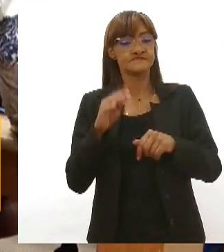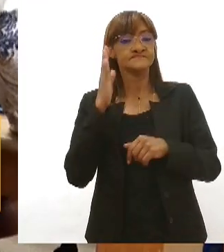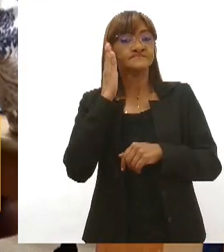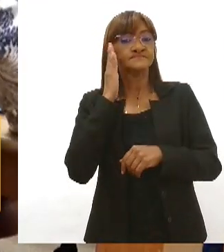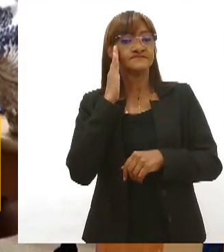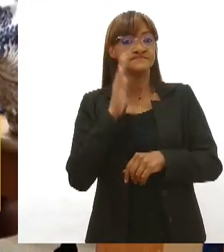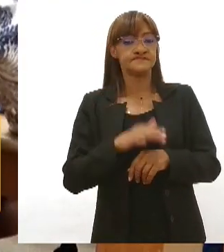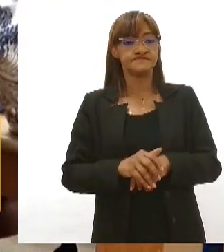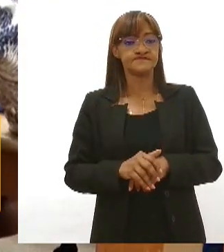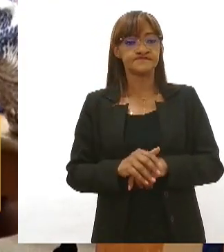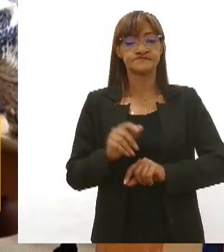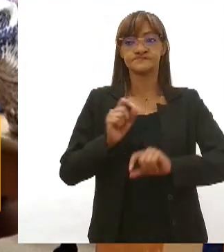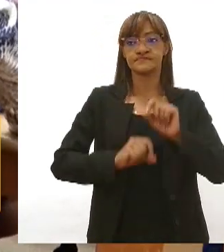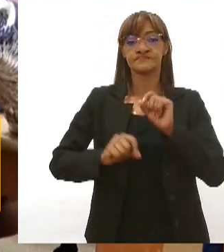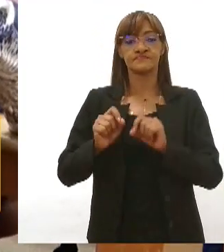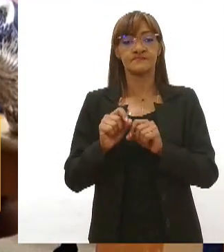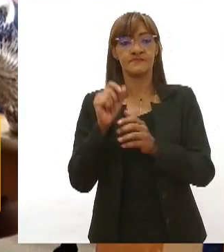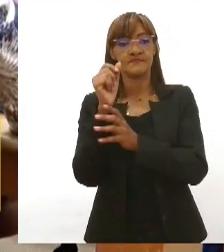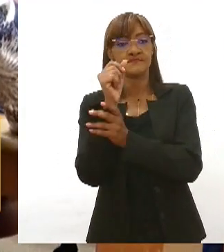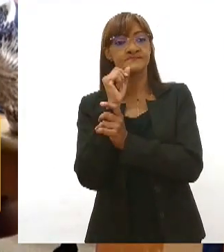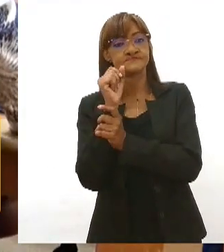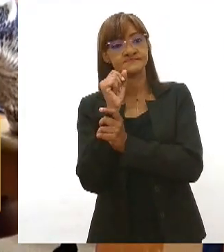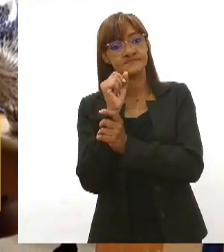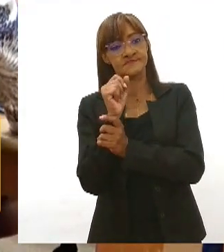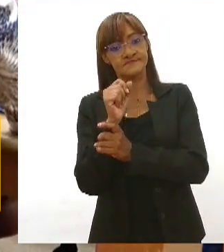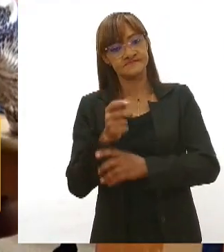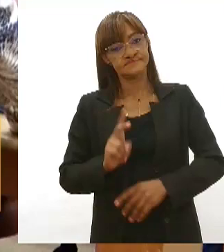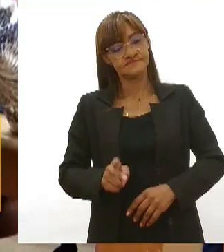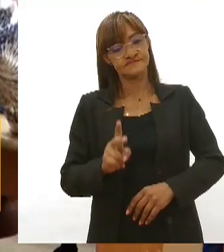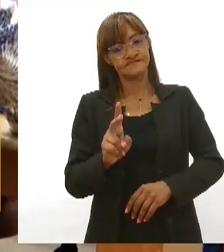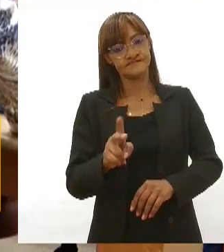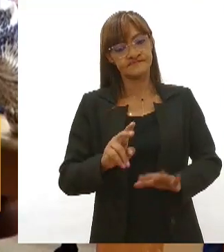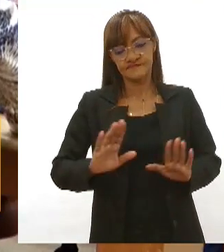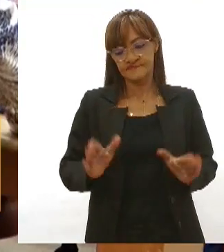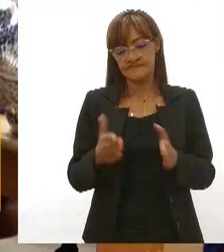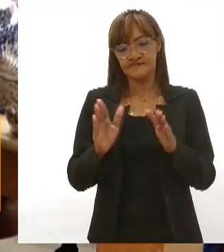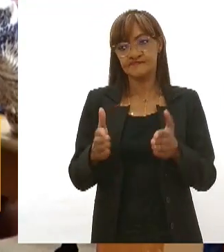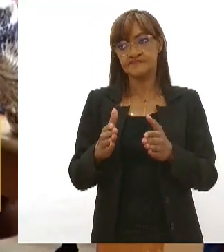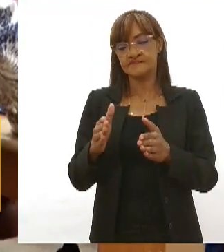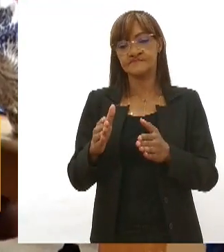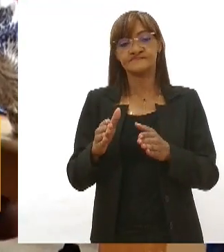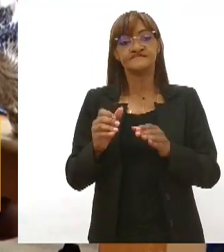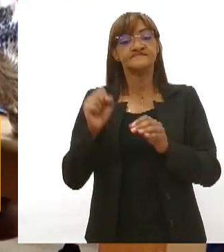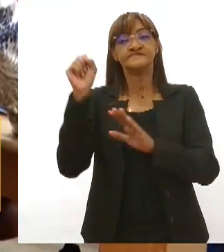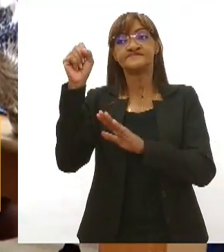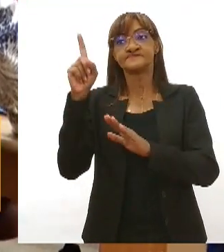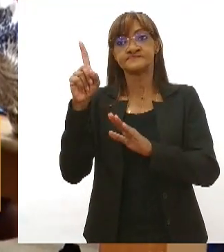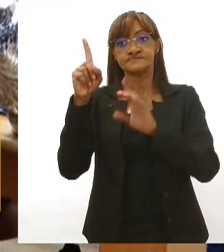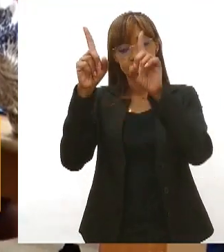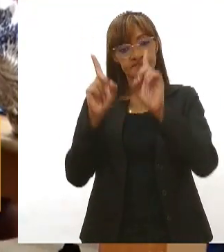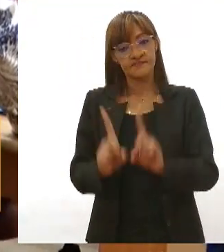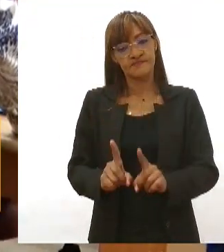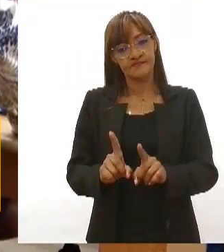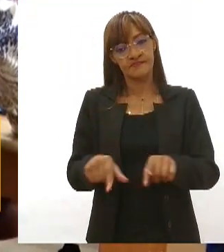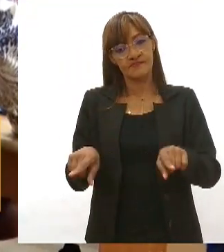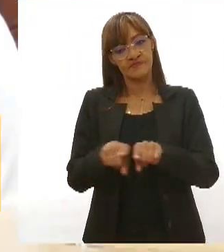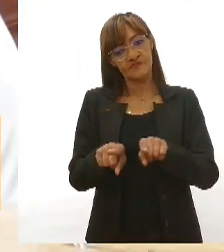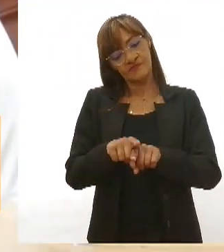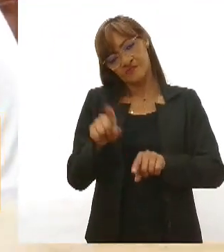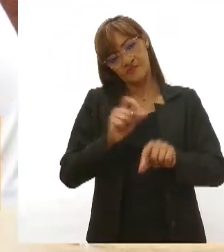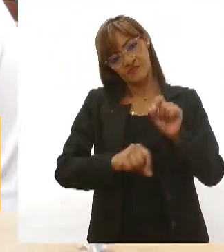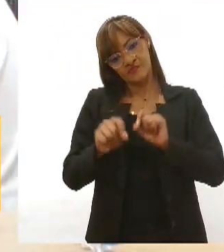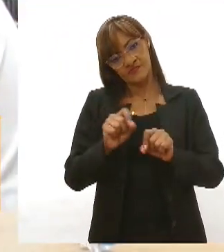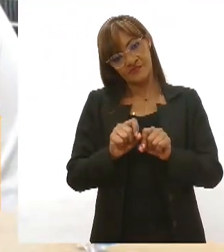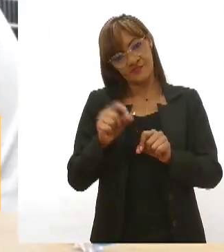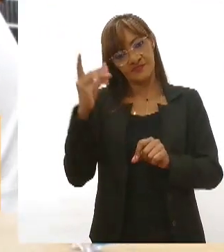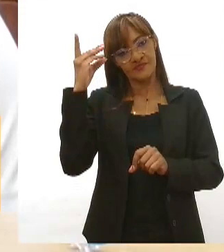poder garantir, né, a efetivação dos direitos das pessoas que possuem deficiência, em especial as pessoas que possuem a síndrome de Down.